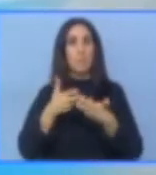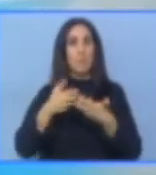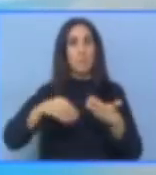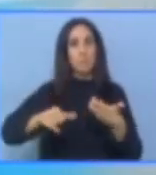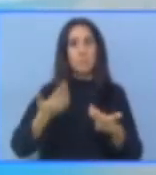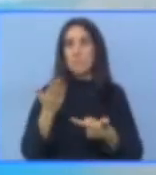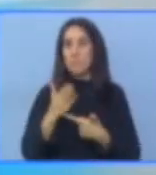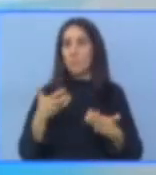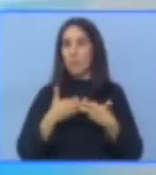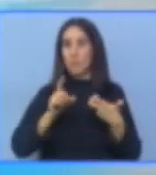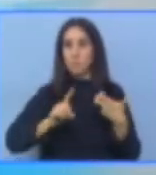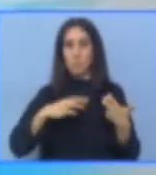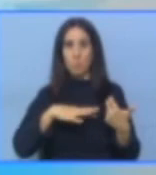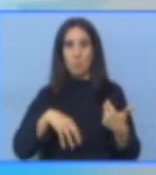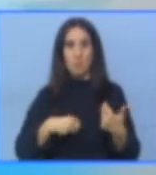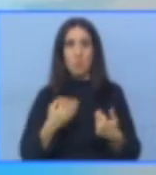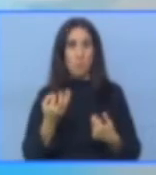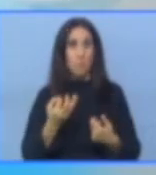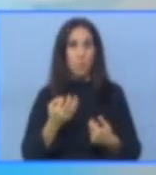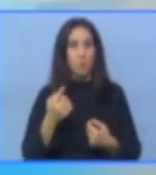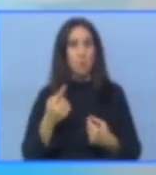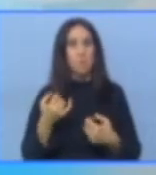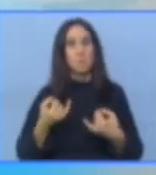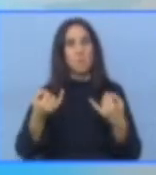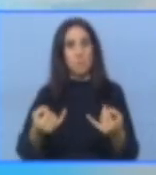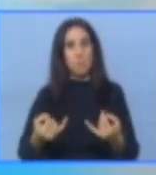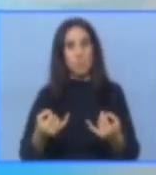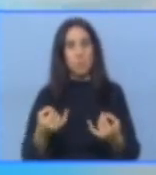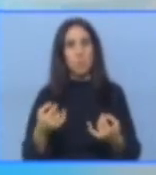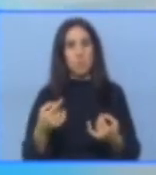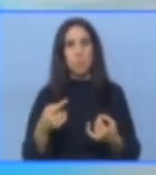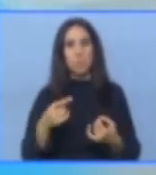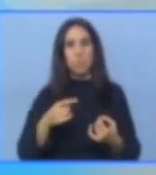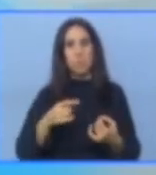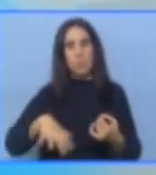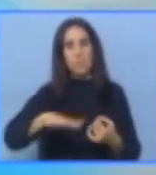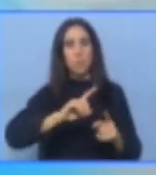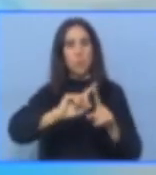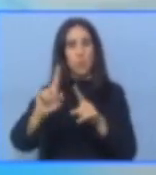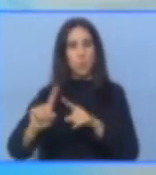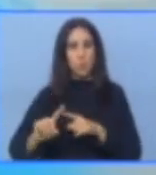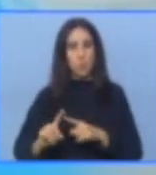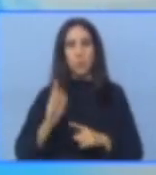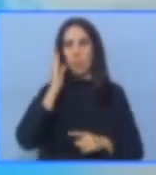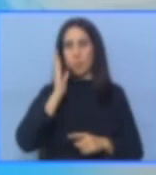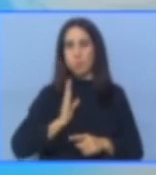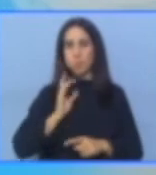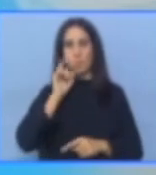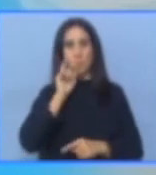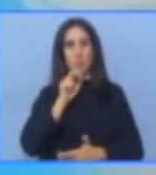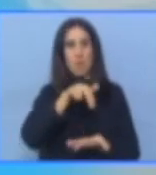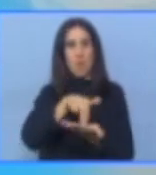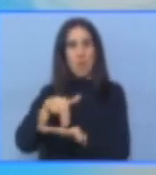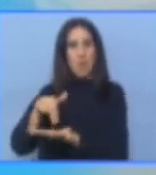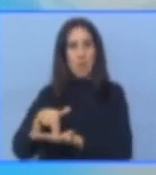foi na Primeira Guerra Mundial e como foi e como é depois nos vários ambientes onde estão as Forças Armadas e as Forças de Segurança.